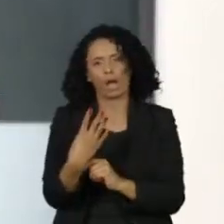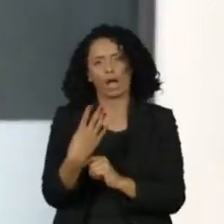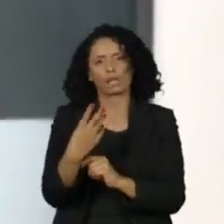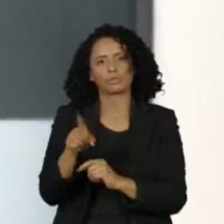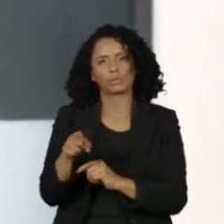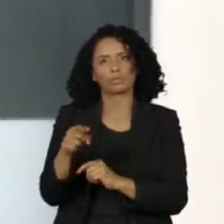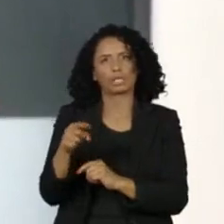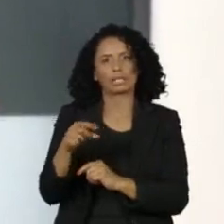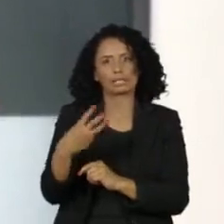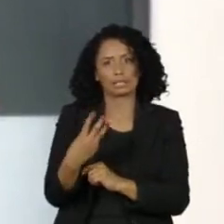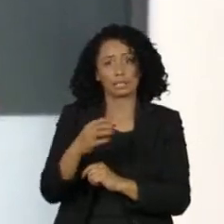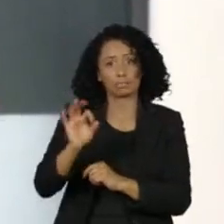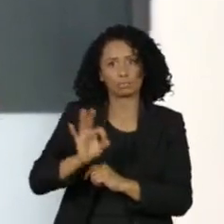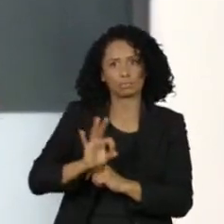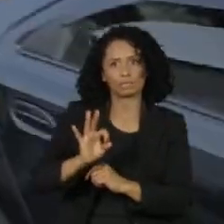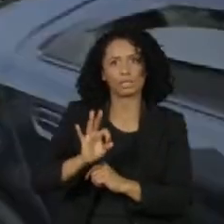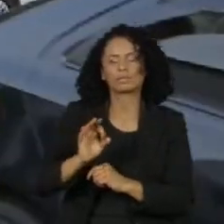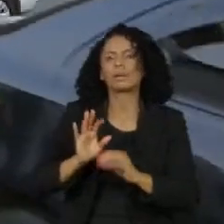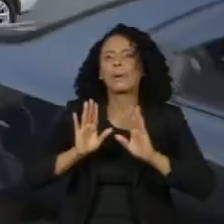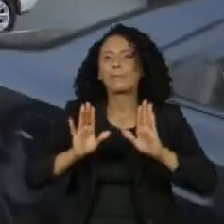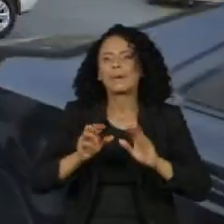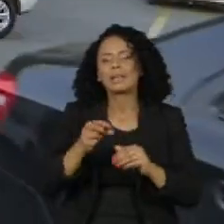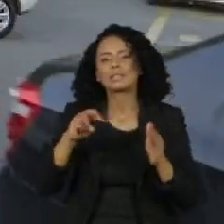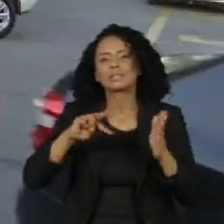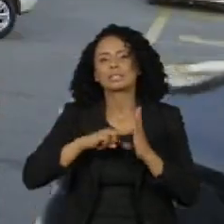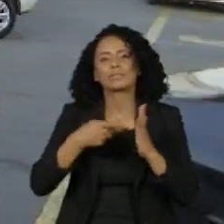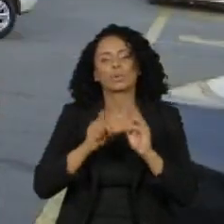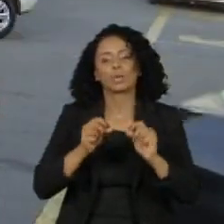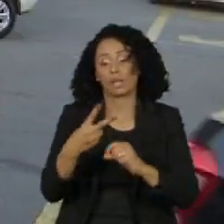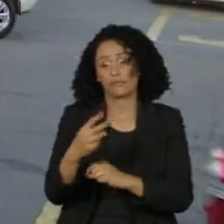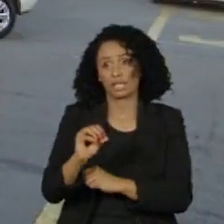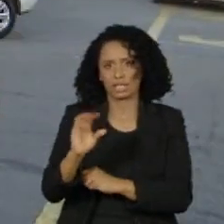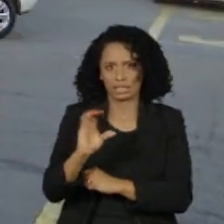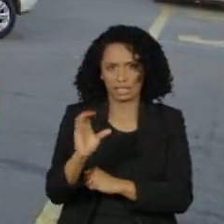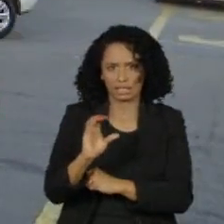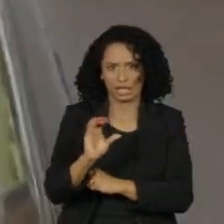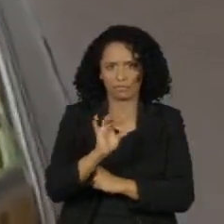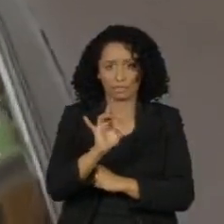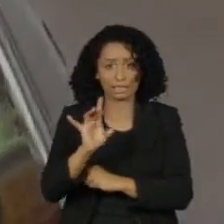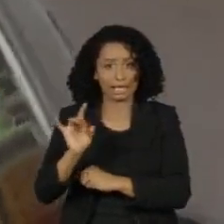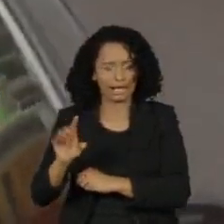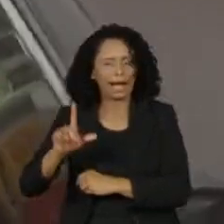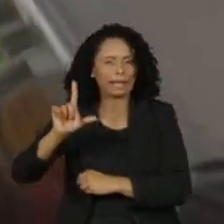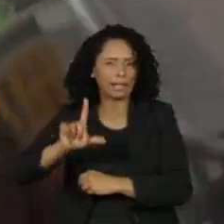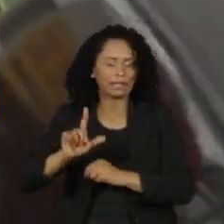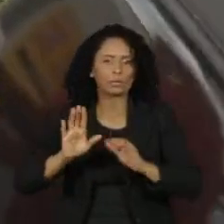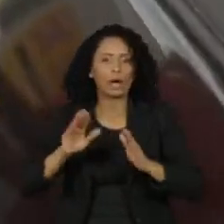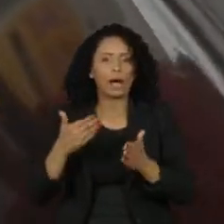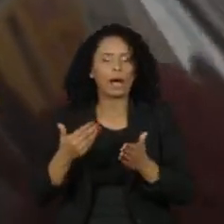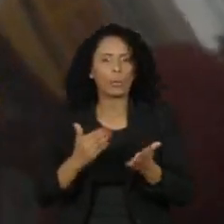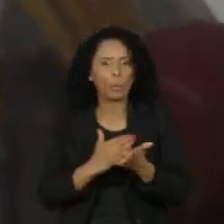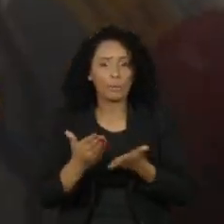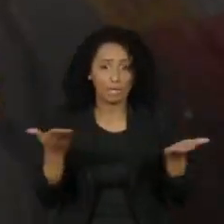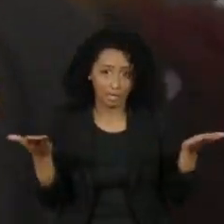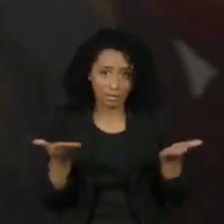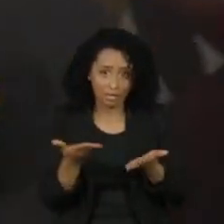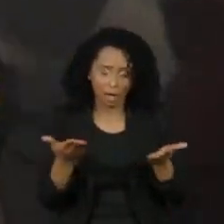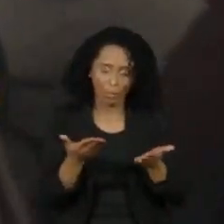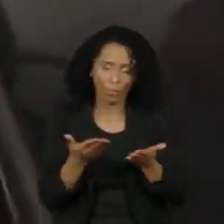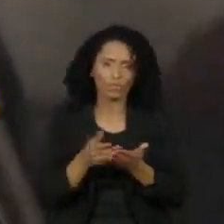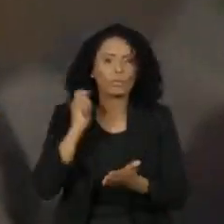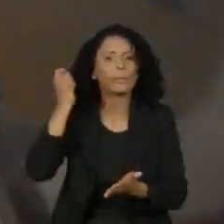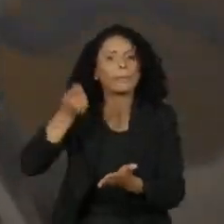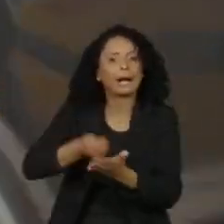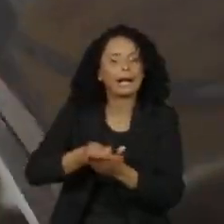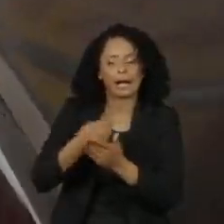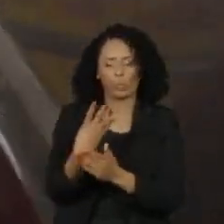cento o que que vale a vinte e um centavos por litro com isso a partir de hoje o valor médio por litro